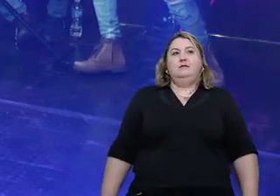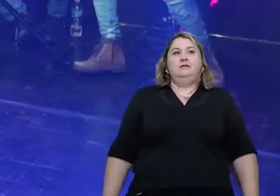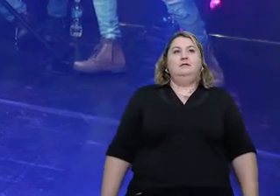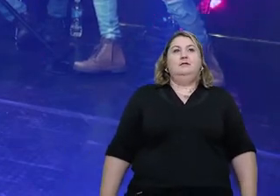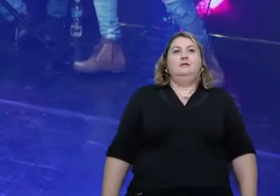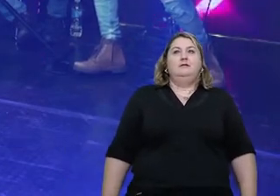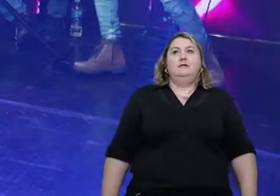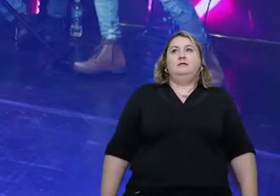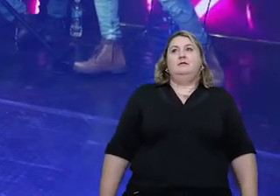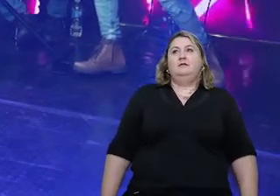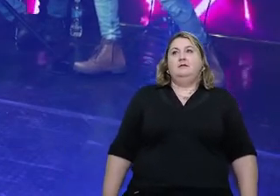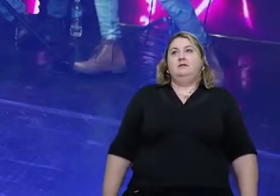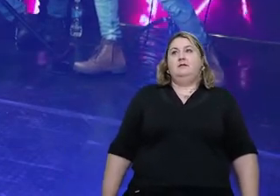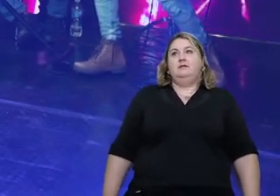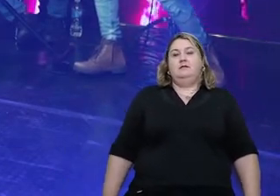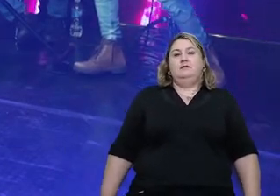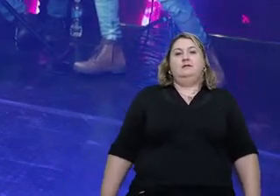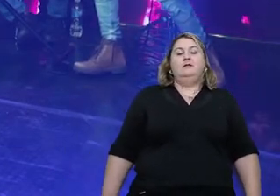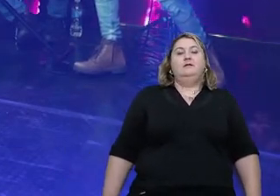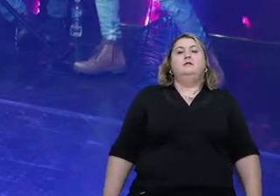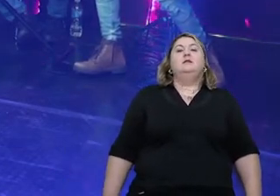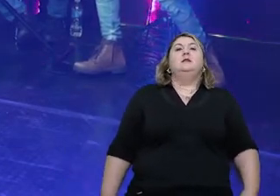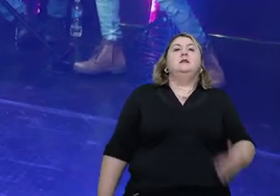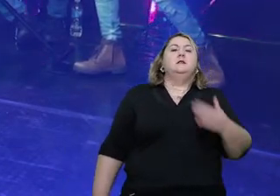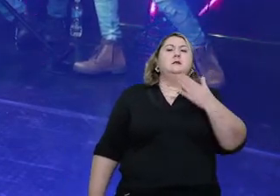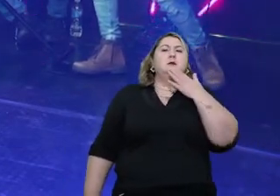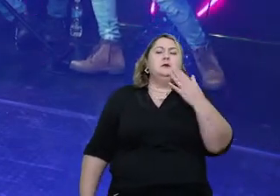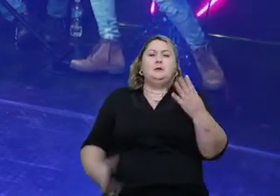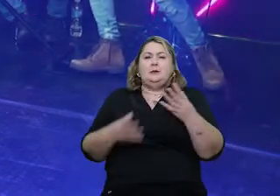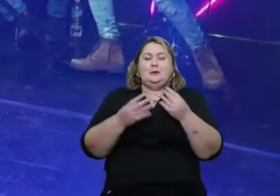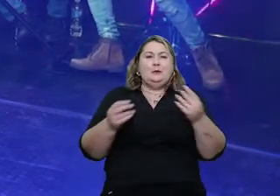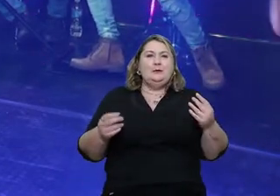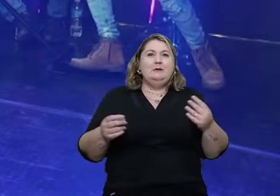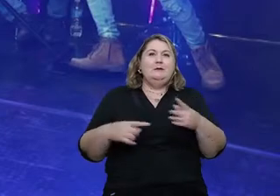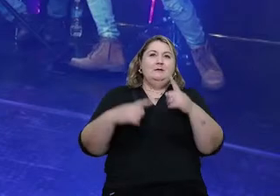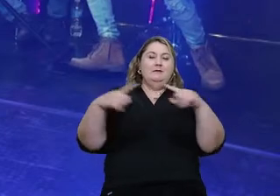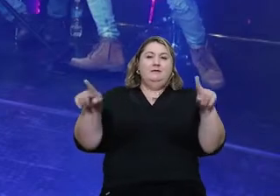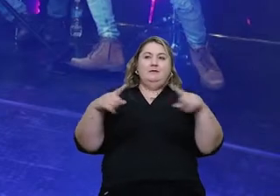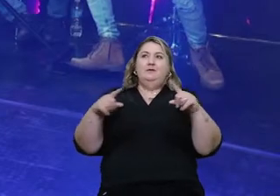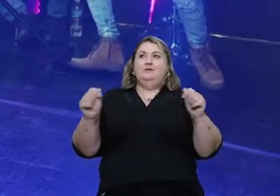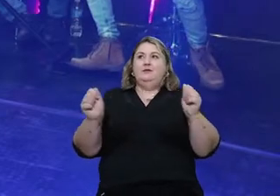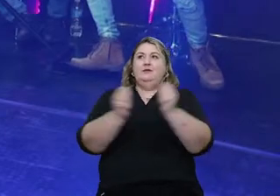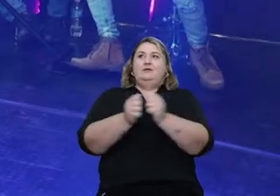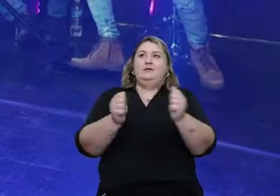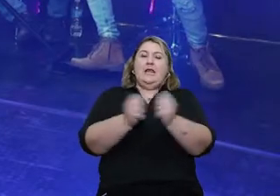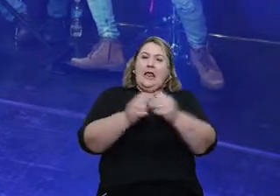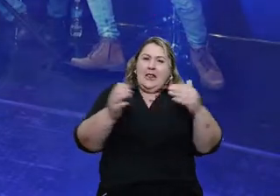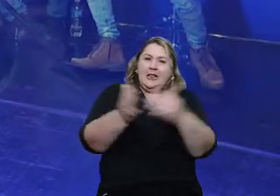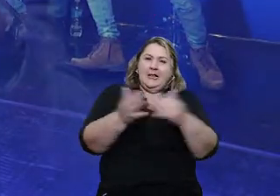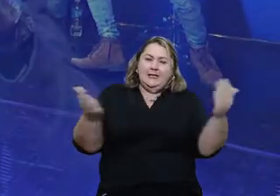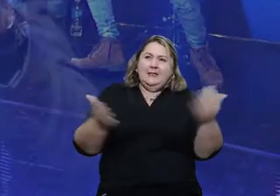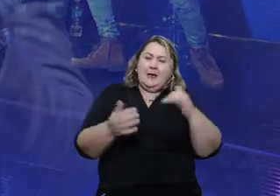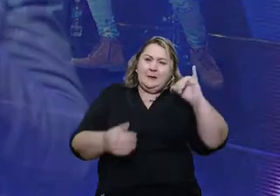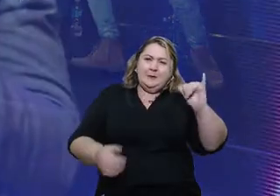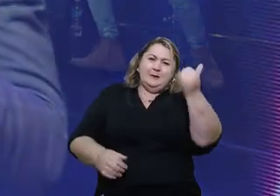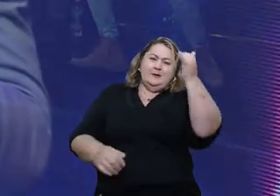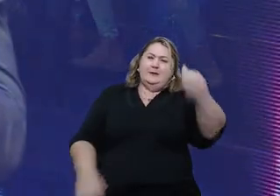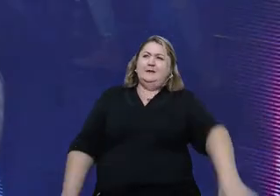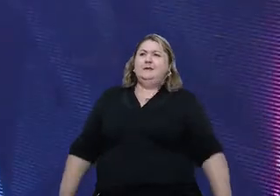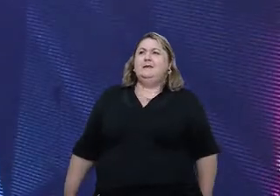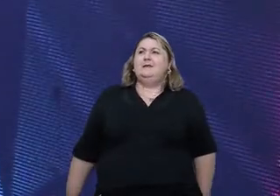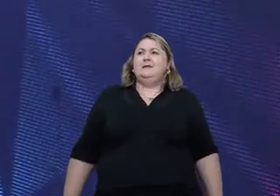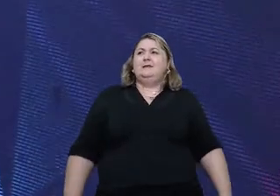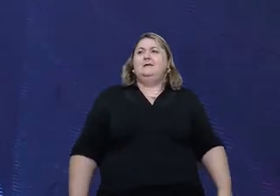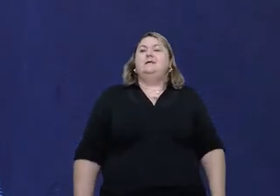Ao pessoal da comunicação que pediu tanto, a todas as pessoas que estão conosco até agora, curtam muito,